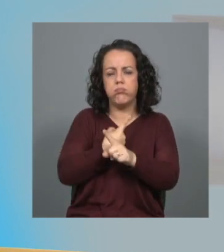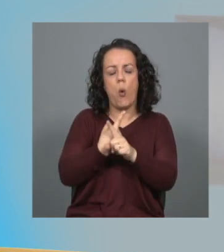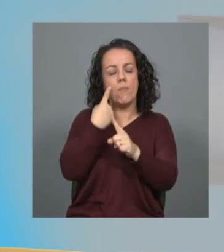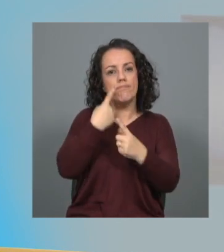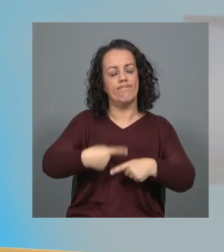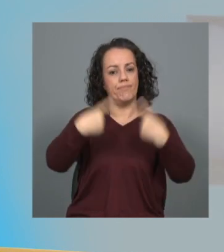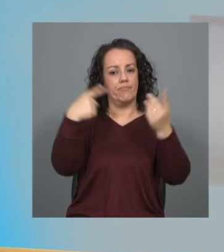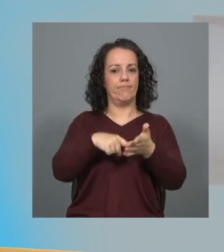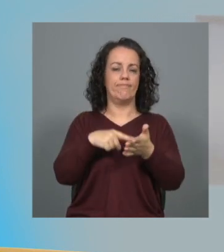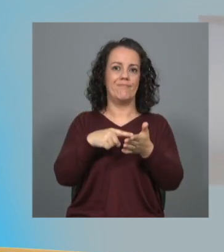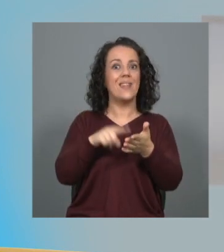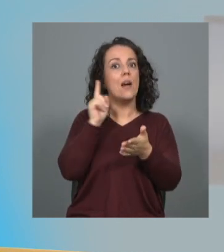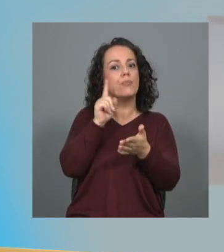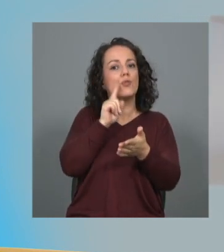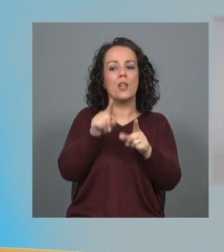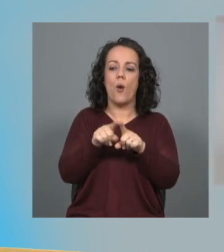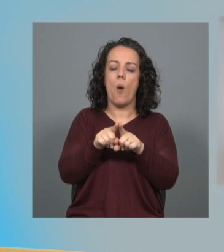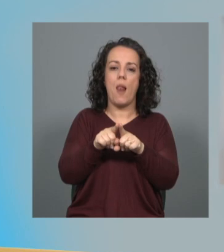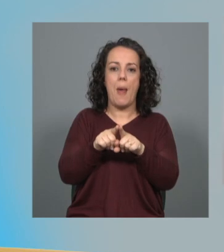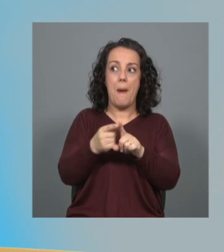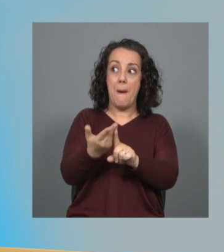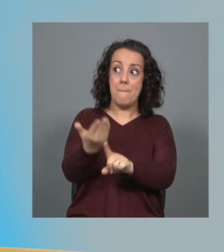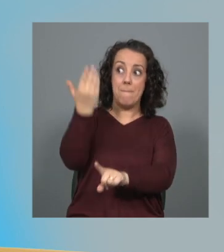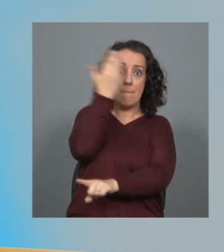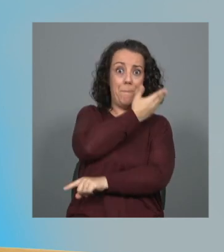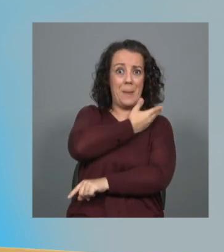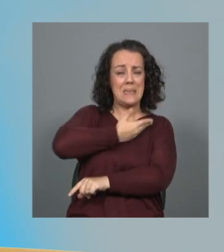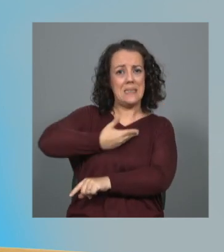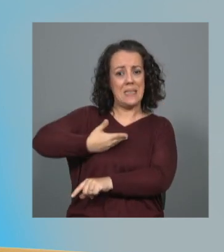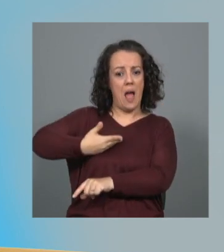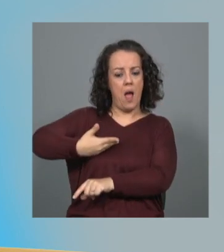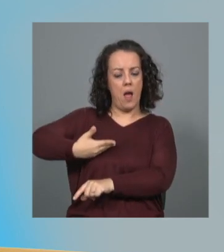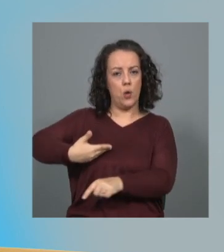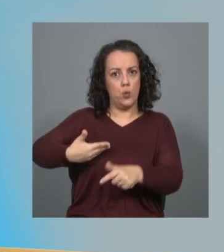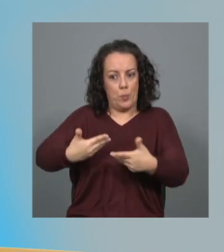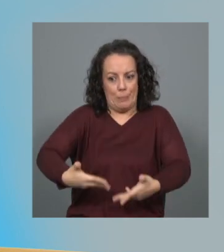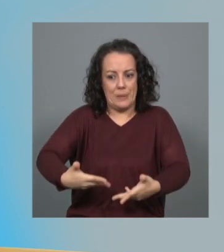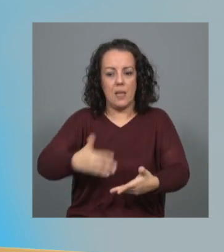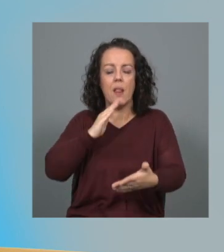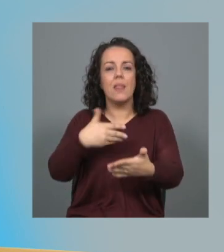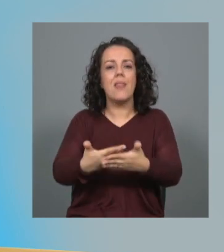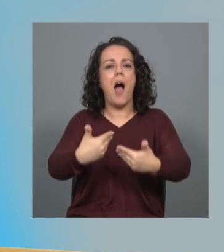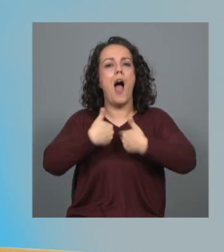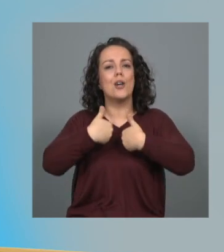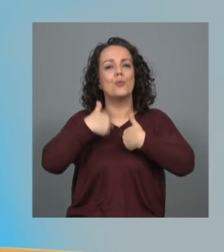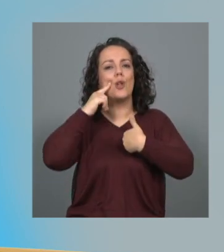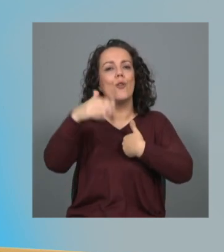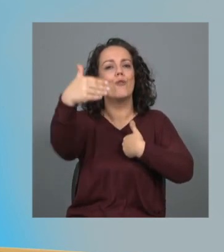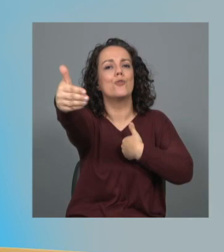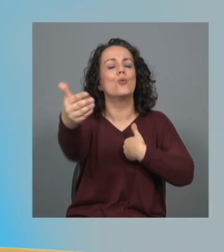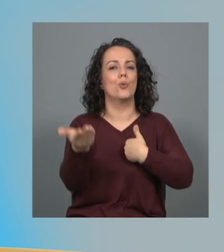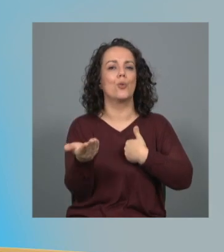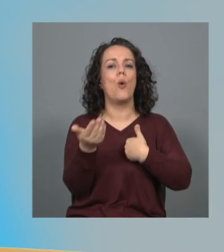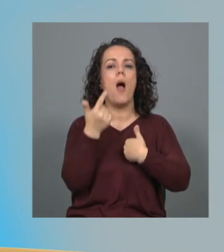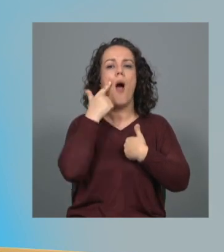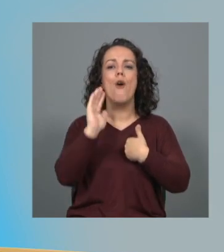que esta presença do passado ajuda essencialmente também a projetar futuro, e não há futuro sem o